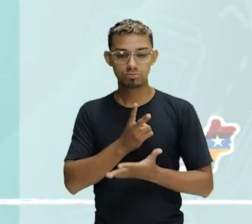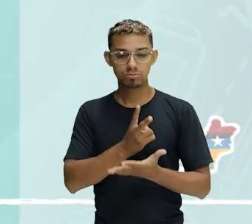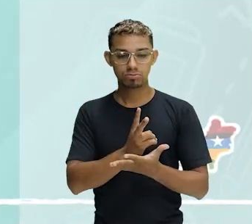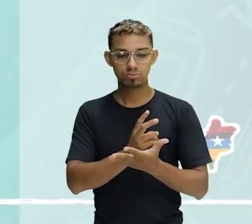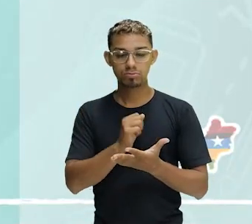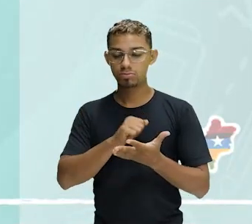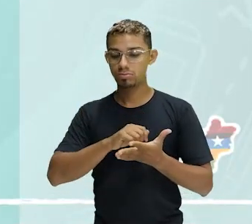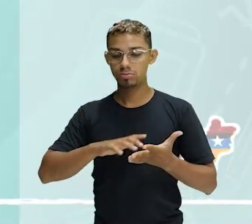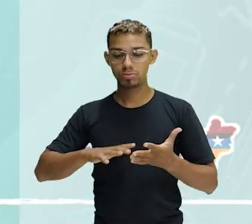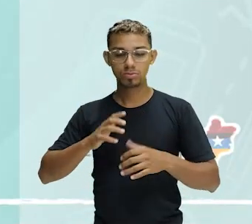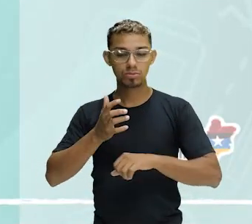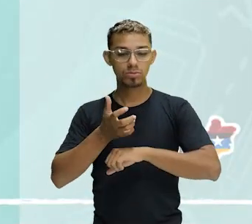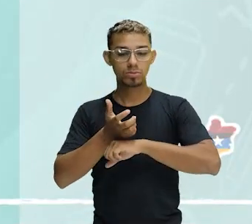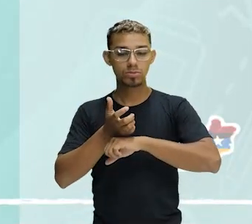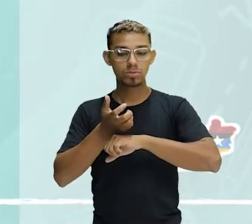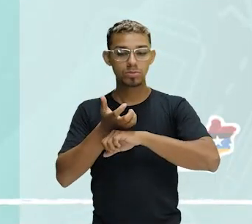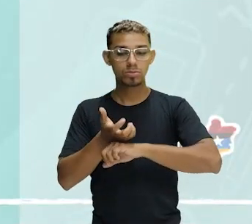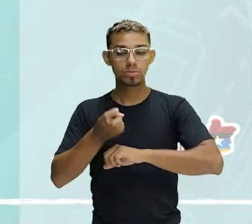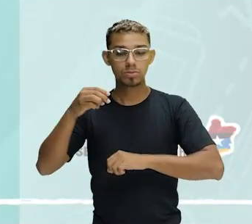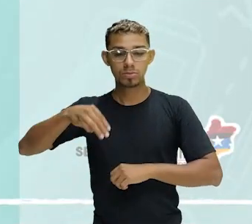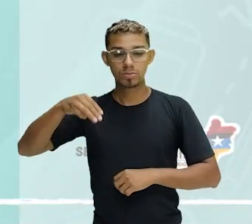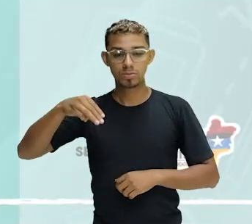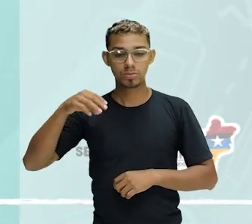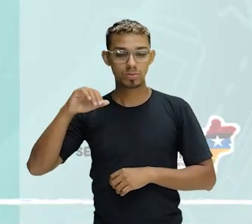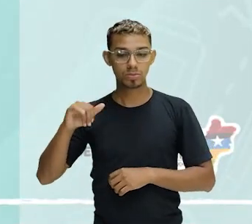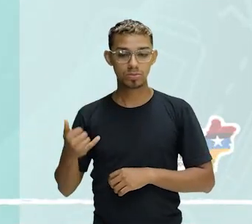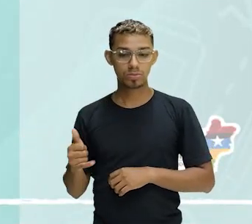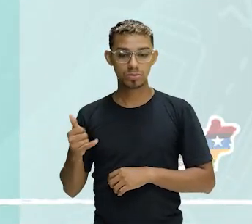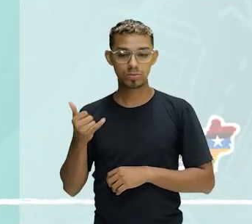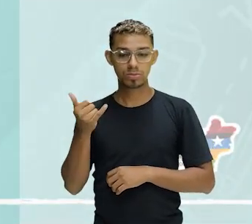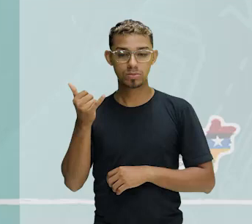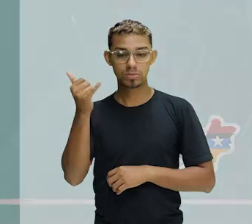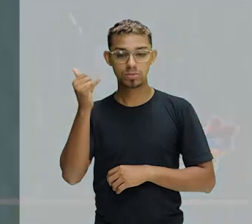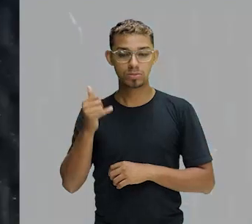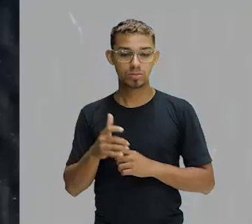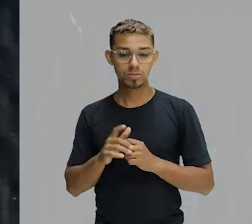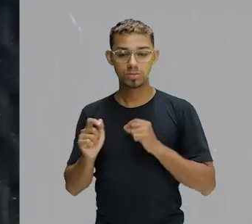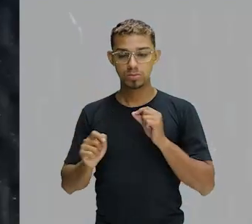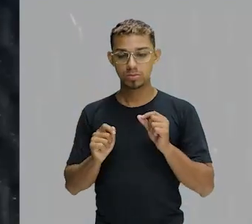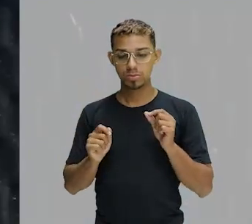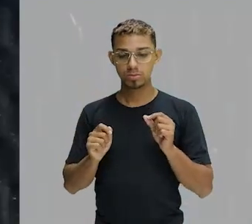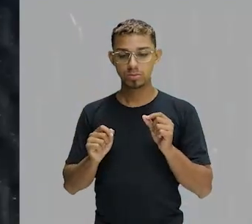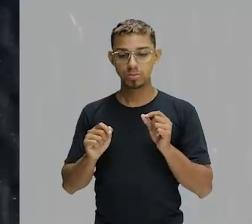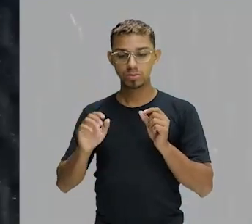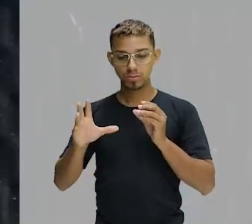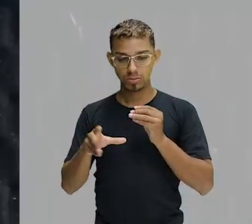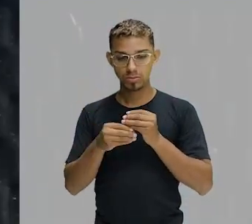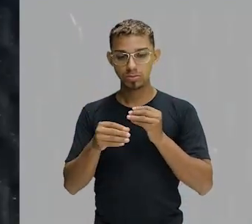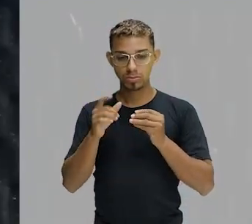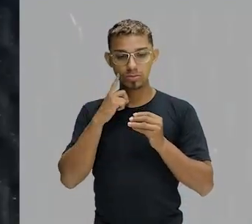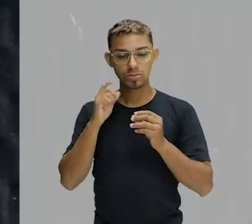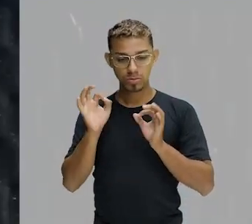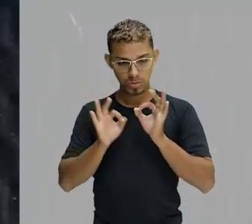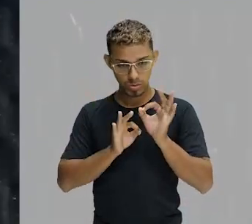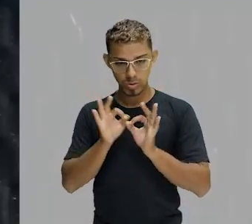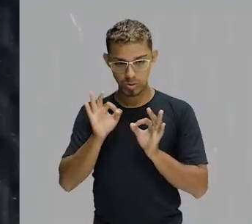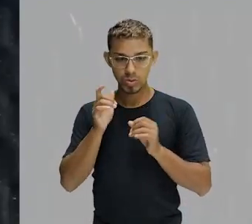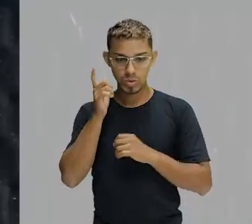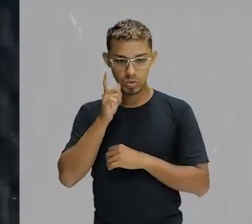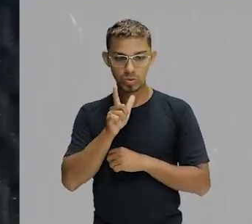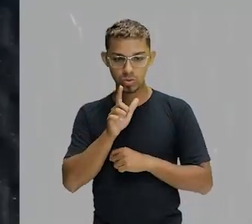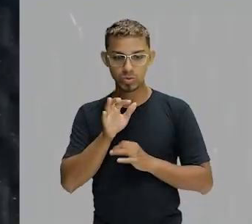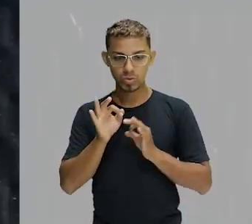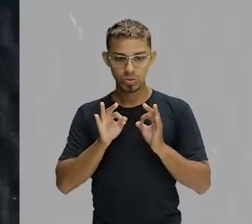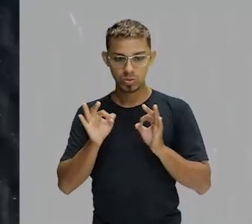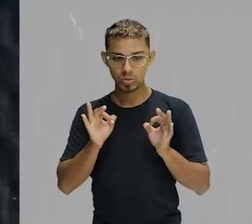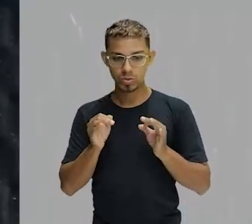trabalhando com matemática financeira, em especial juro composto, quando o valor é baixo, belezinha, dá para você montar a